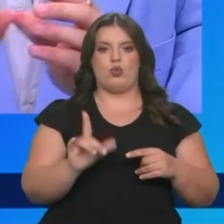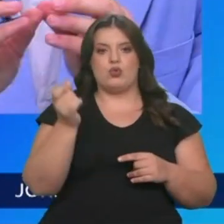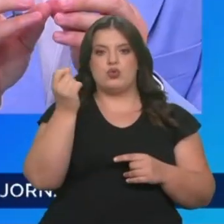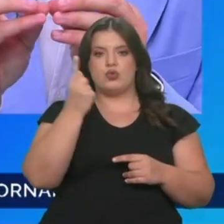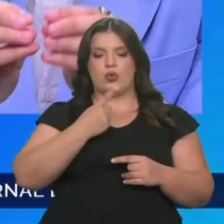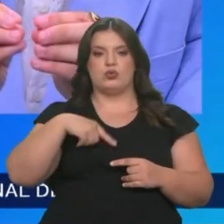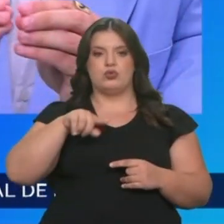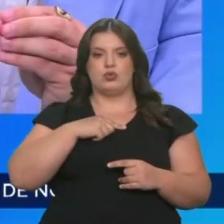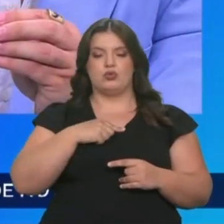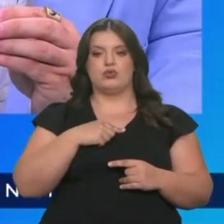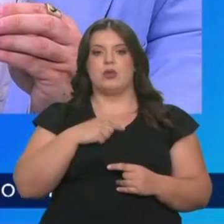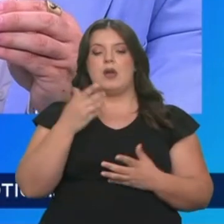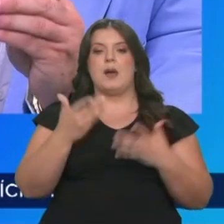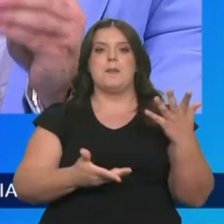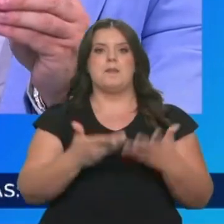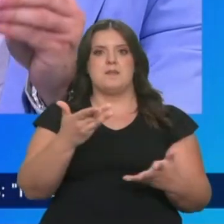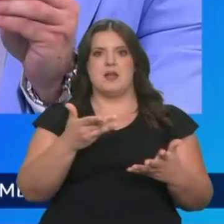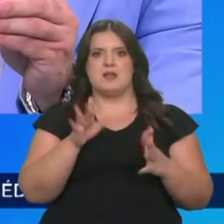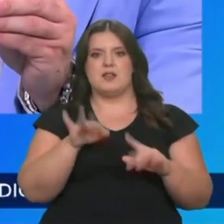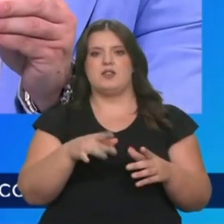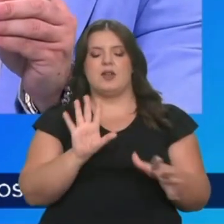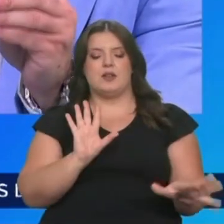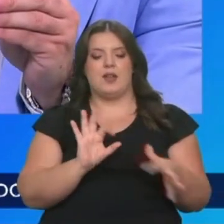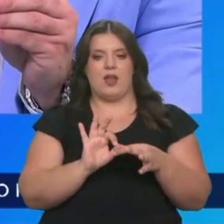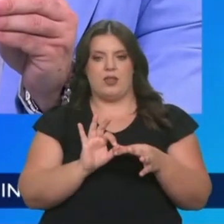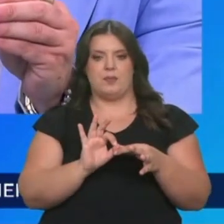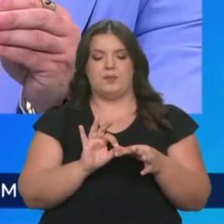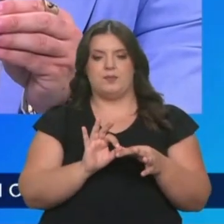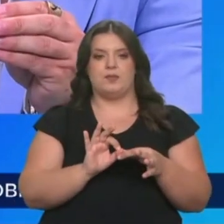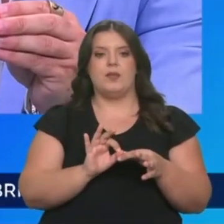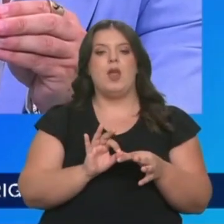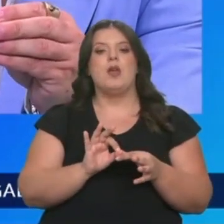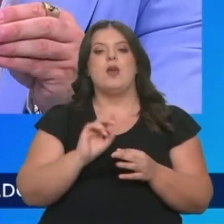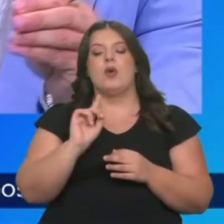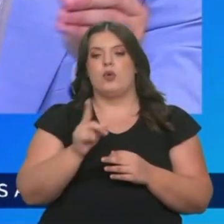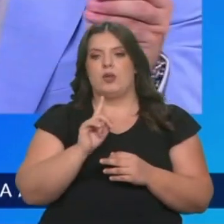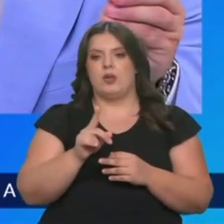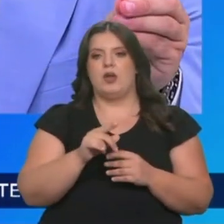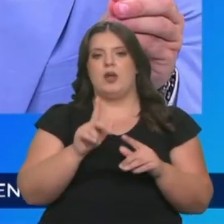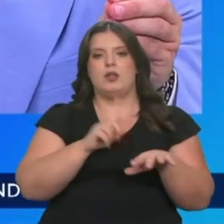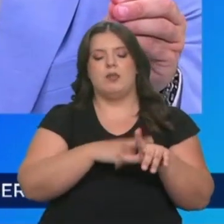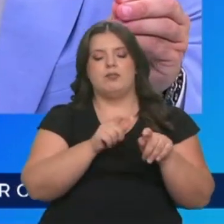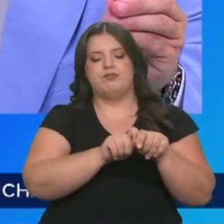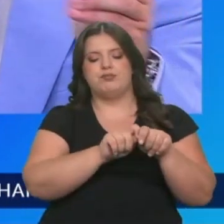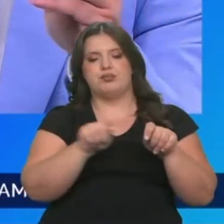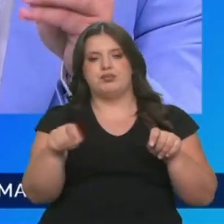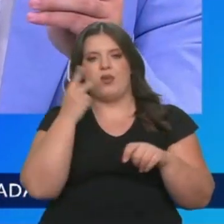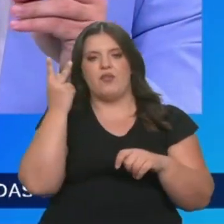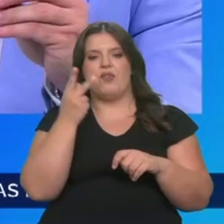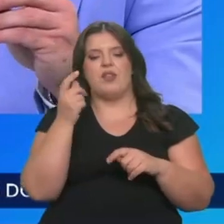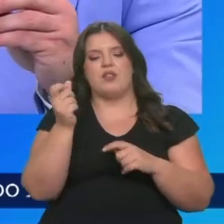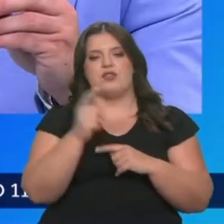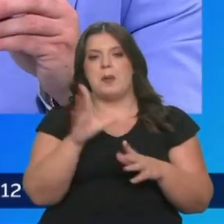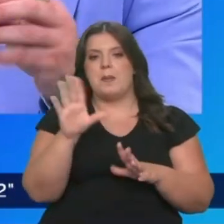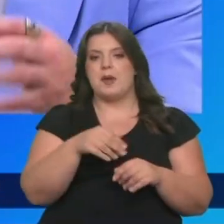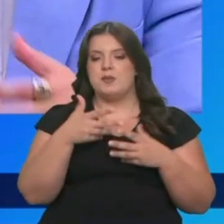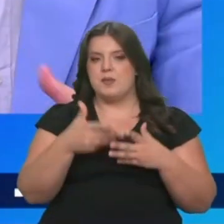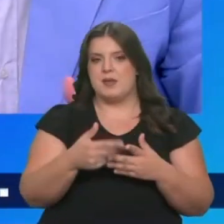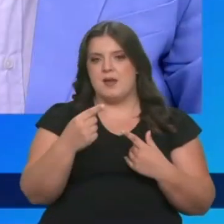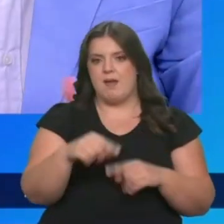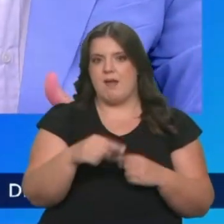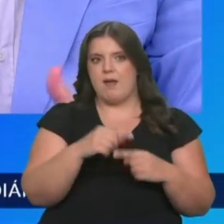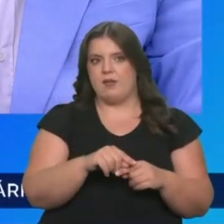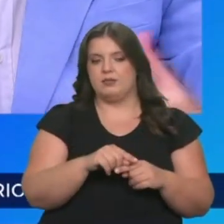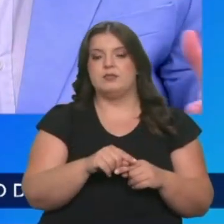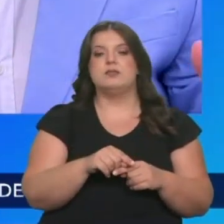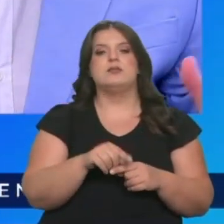Sol. A massa está intimamente ligado com aquilo que será a duração da vida de uma estrela. Quanto mais maciça for uma estrela,